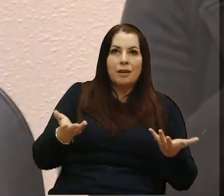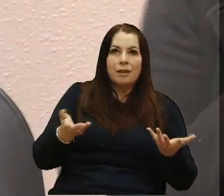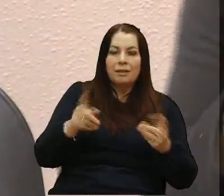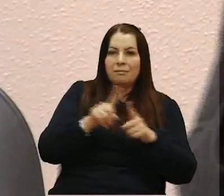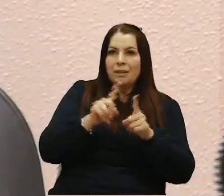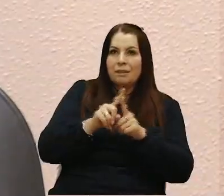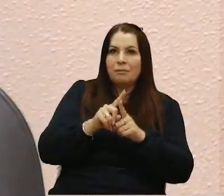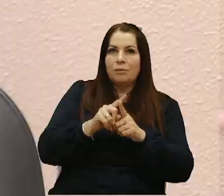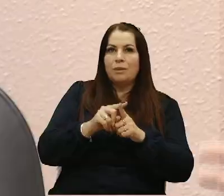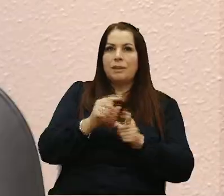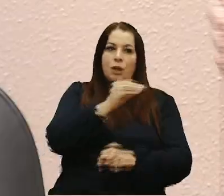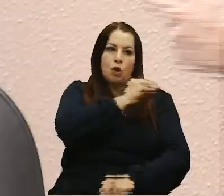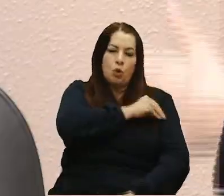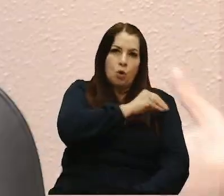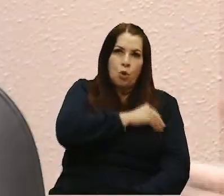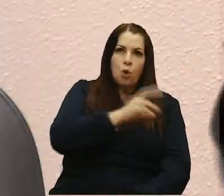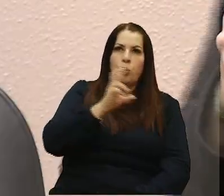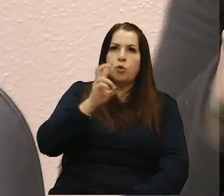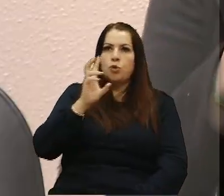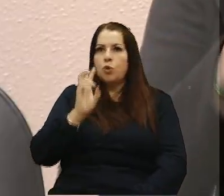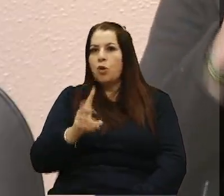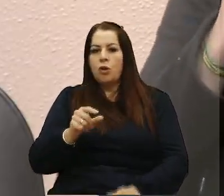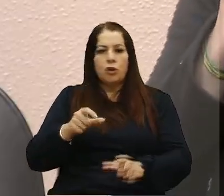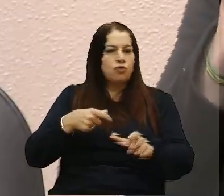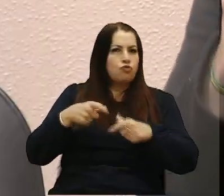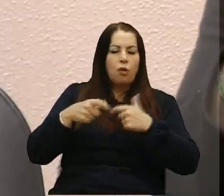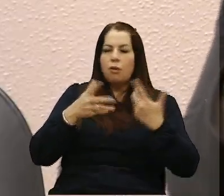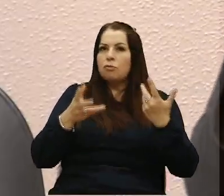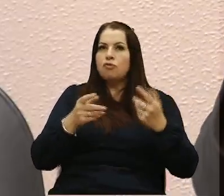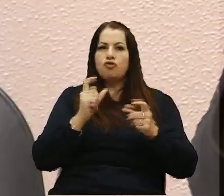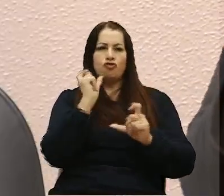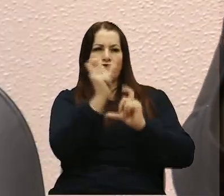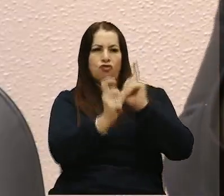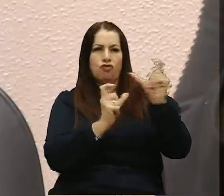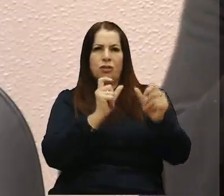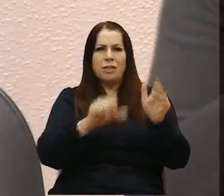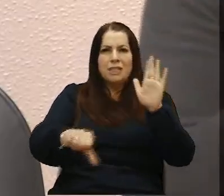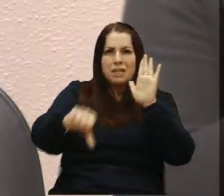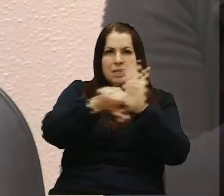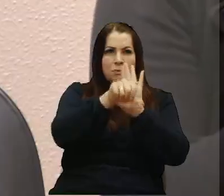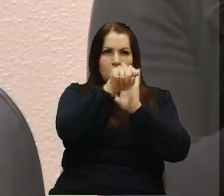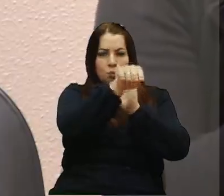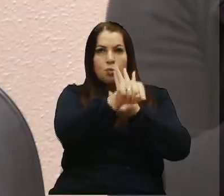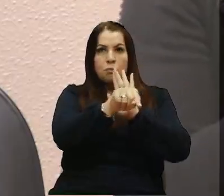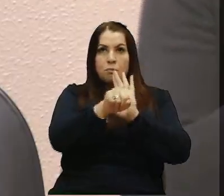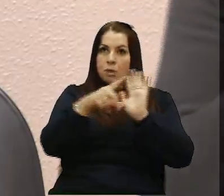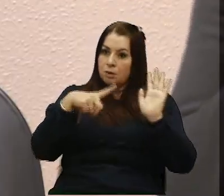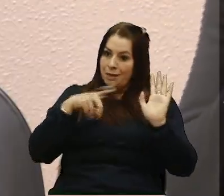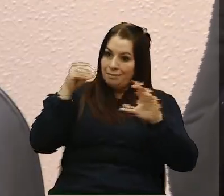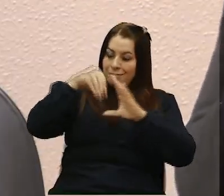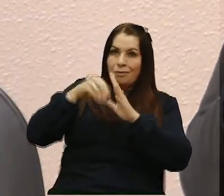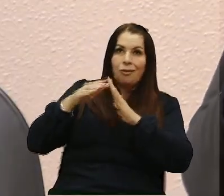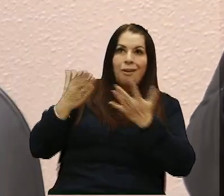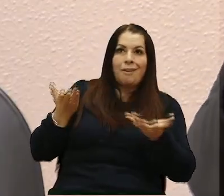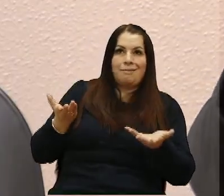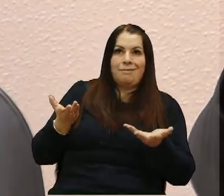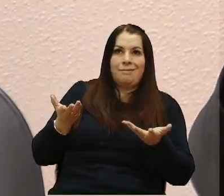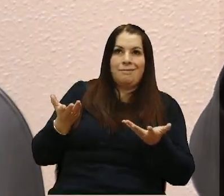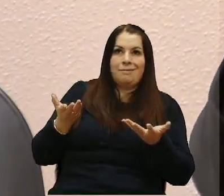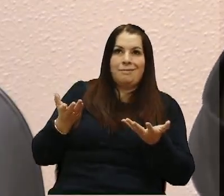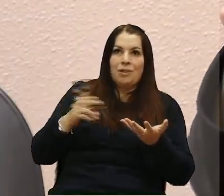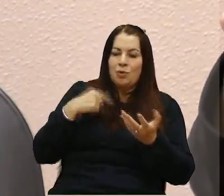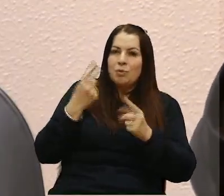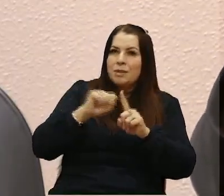exemplo. Seja em álcool, seja em droga, seja em jogos. Xinga o outro, criminaliza o outro, mas às vezes a gente tem isso dentro de casa. A